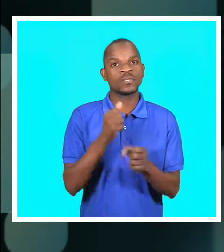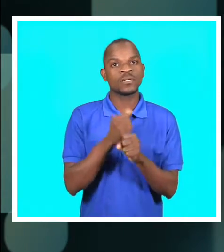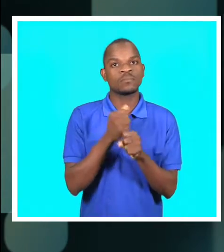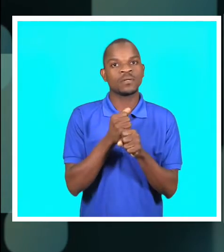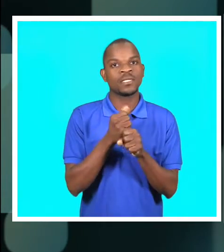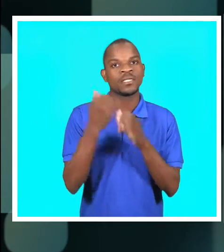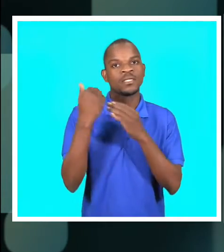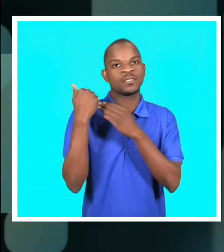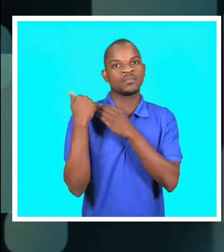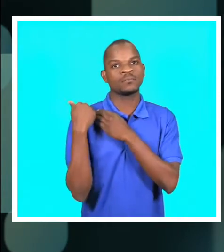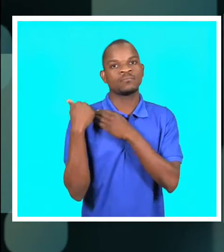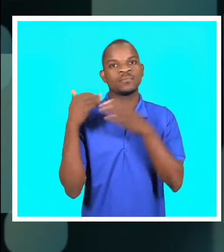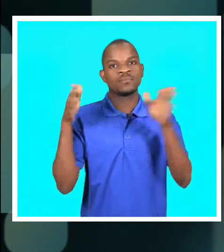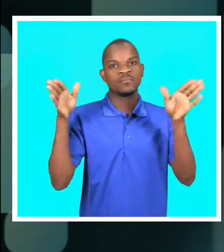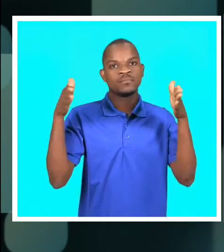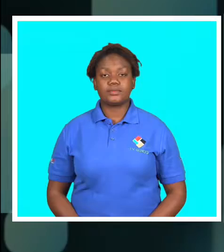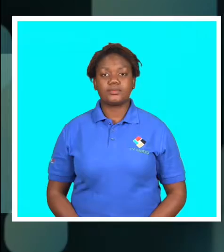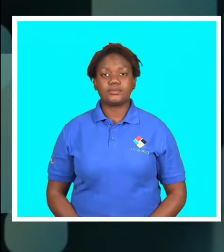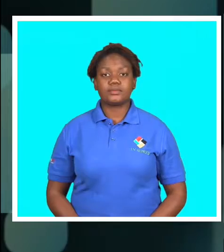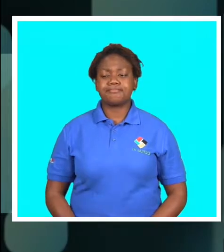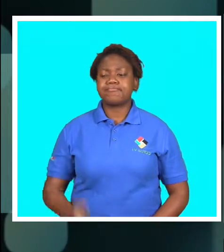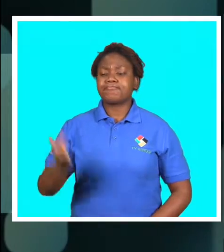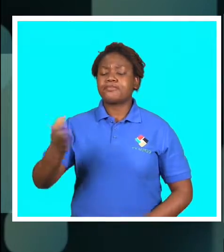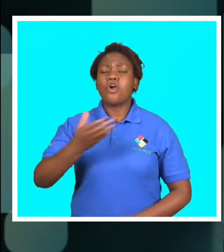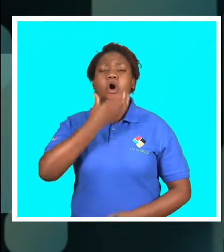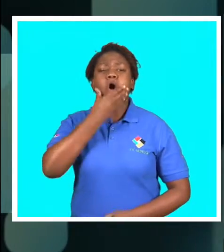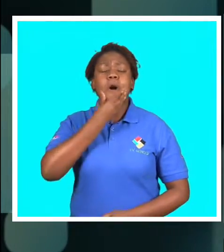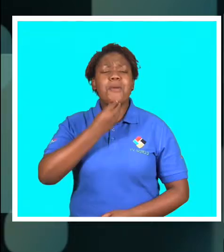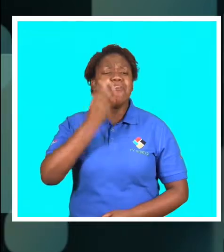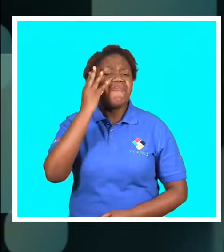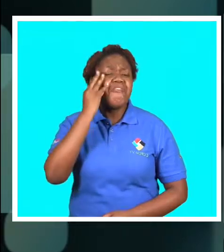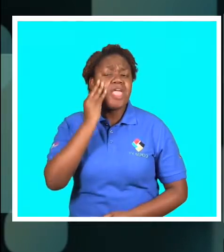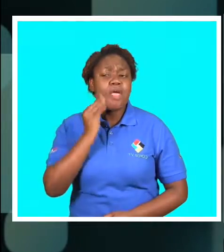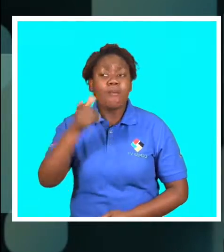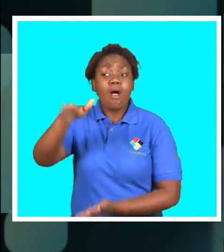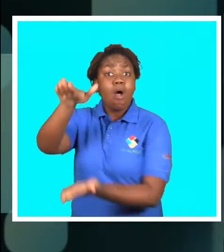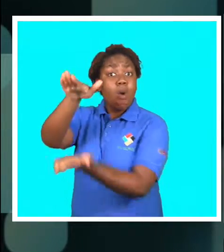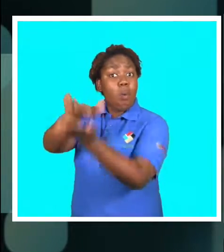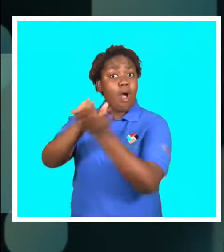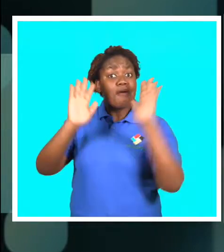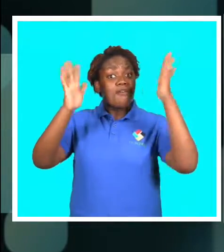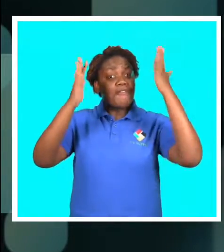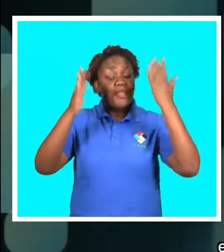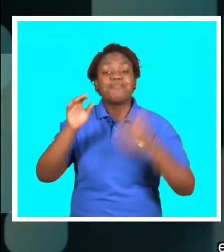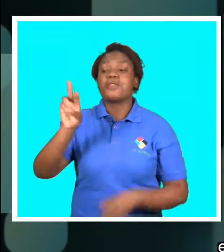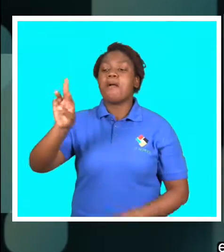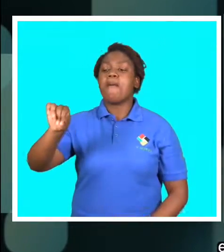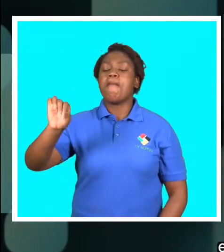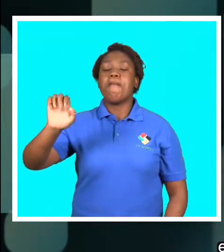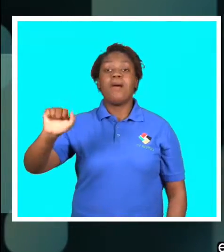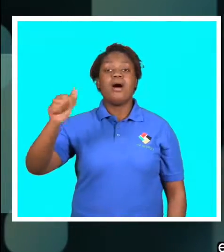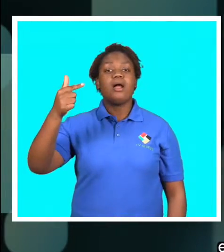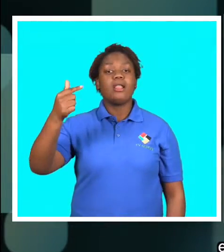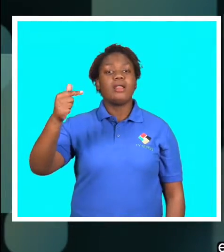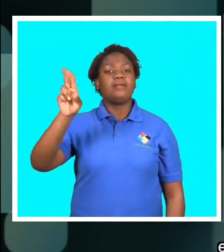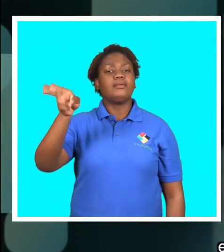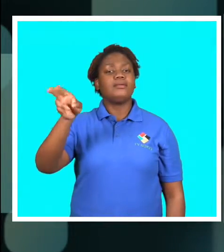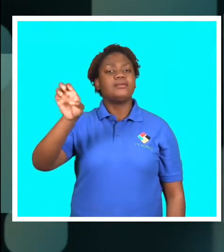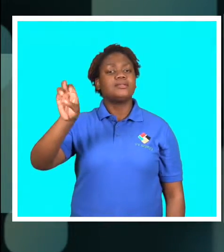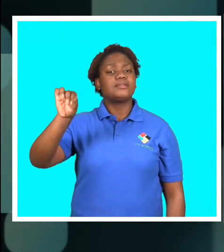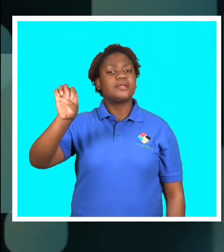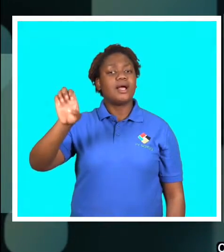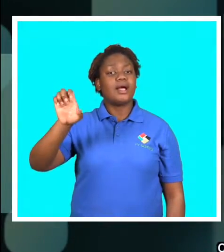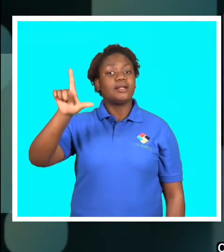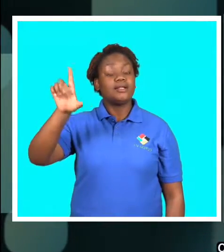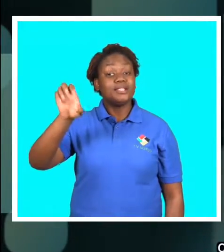Nunca trabalhei, nunca, não. Francisco vive no bairro de Machemele e trabalha na baixa da cidade de